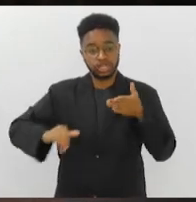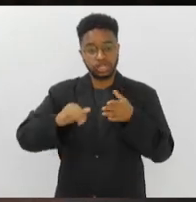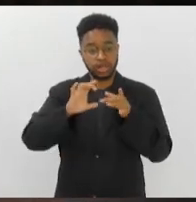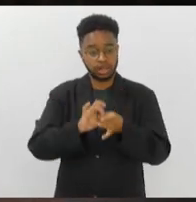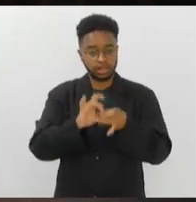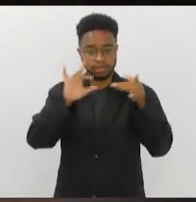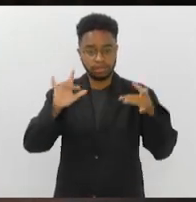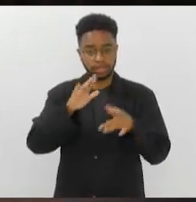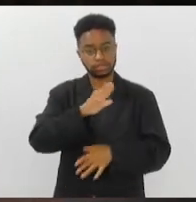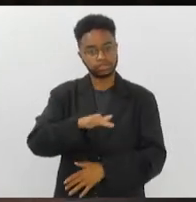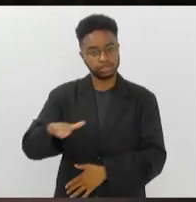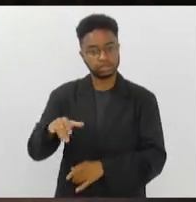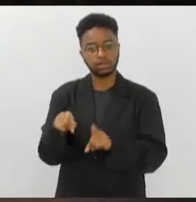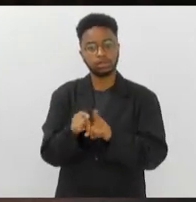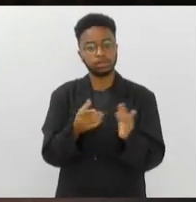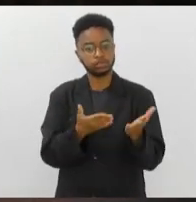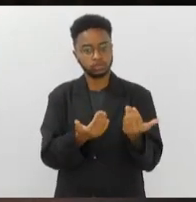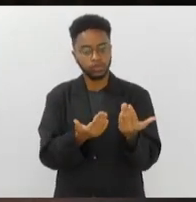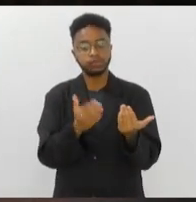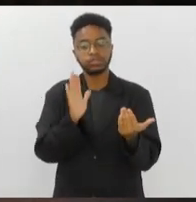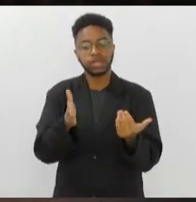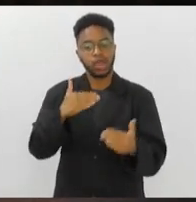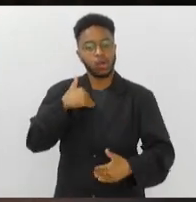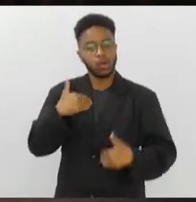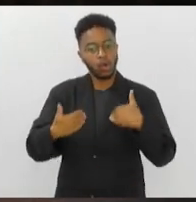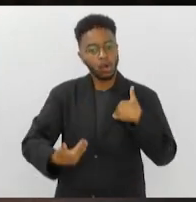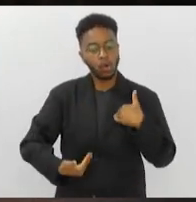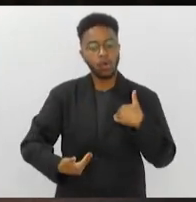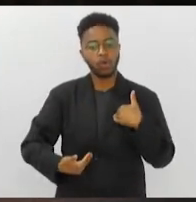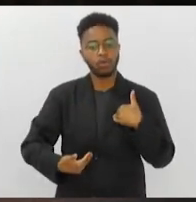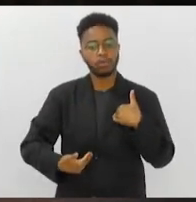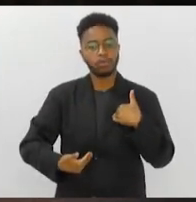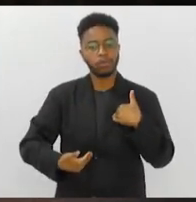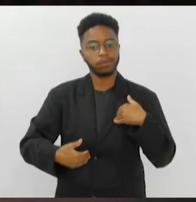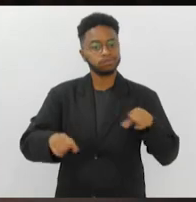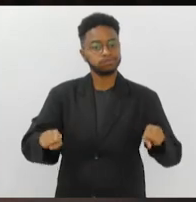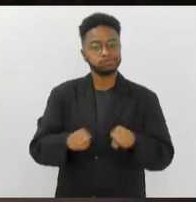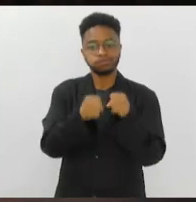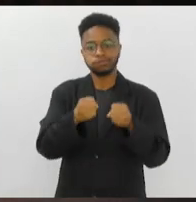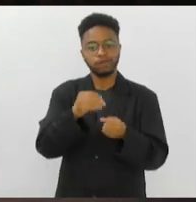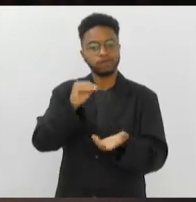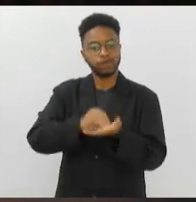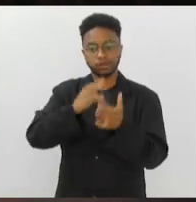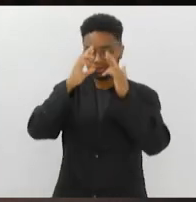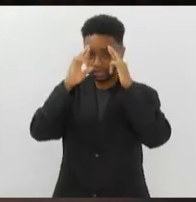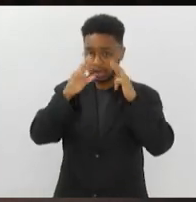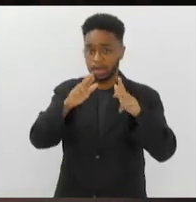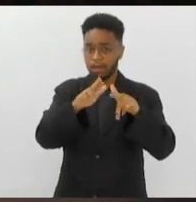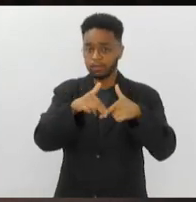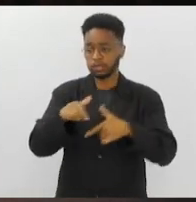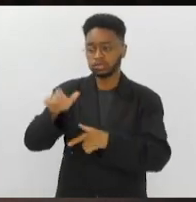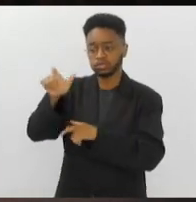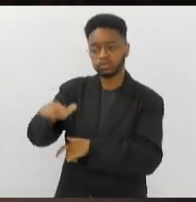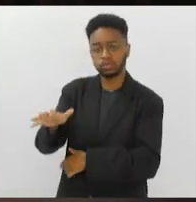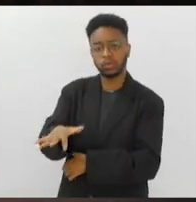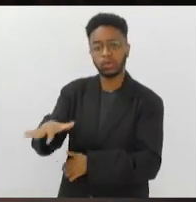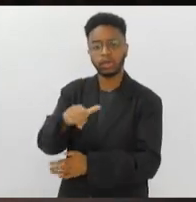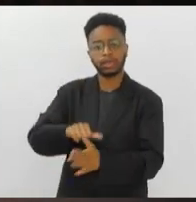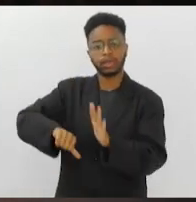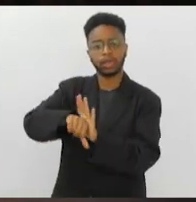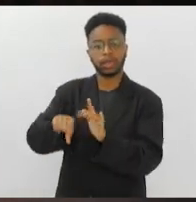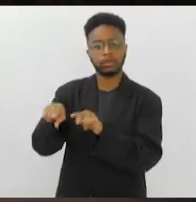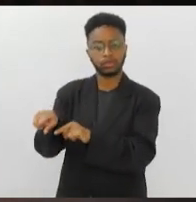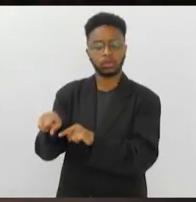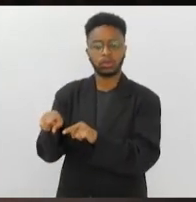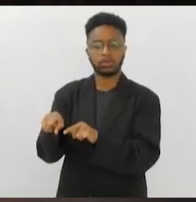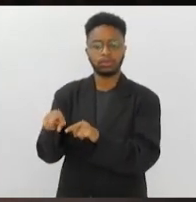crianças, jovens que já têm o seu corpo sendo violado por criminosos. Nós temos que